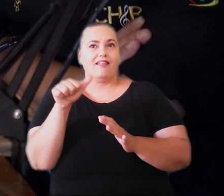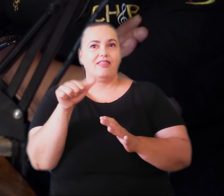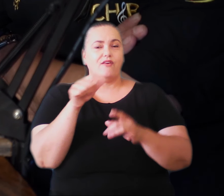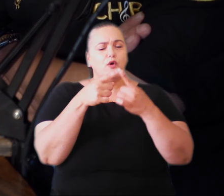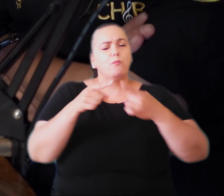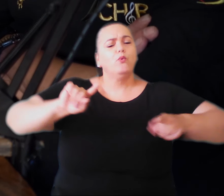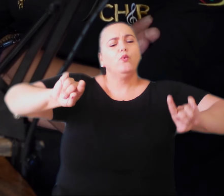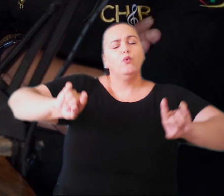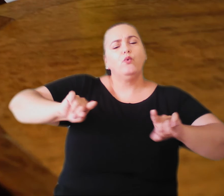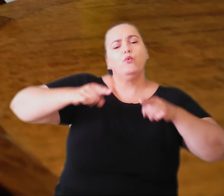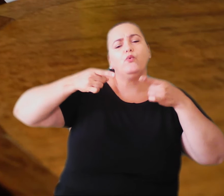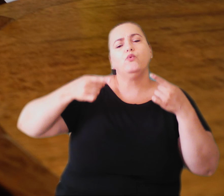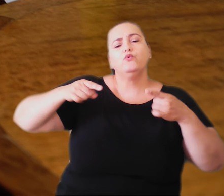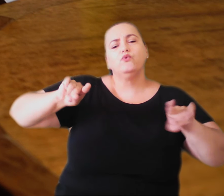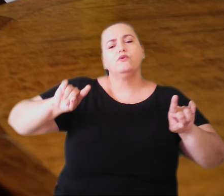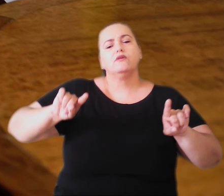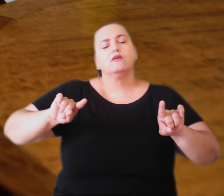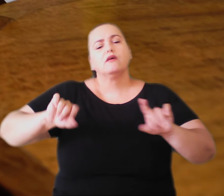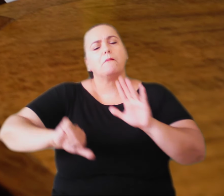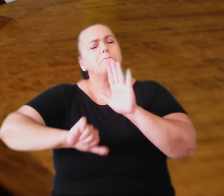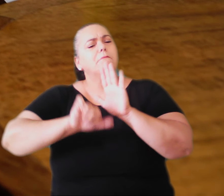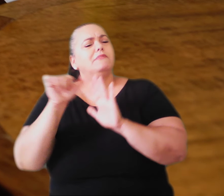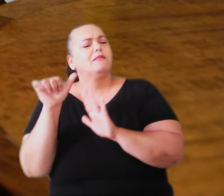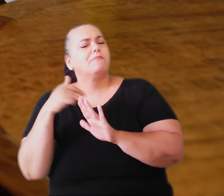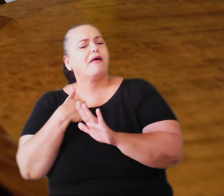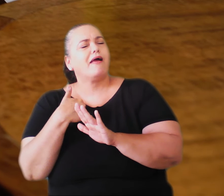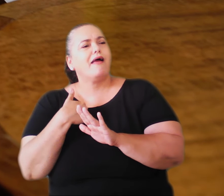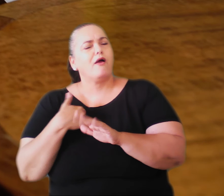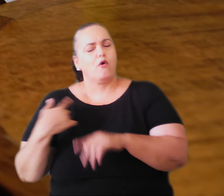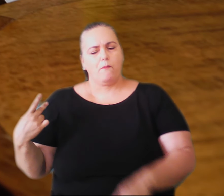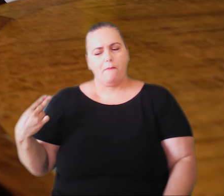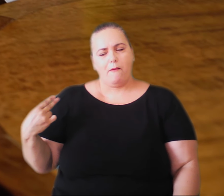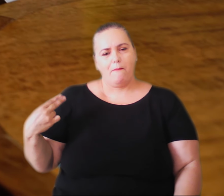música? Em princípio, eu e meu irmão